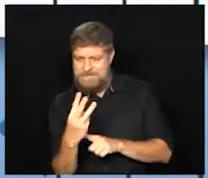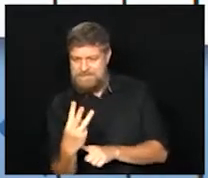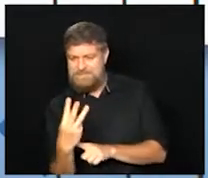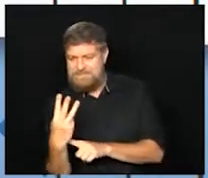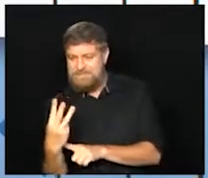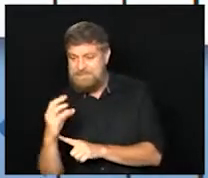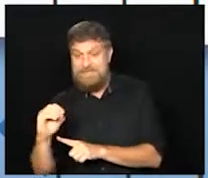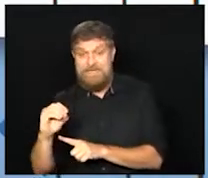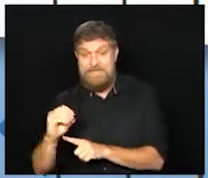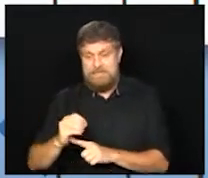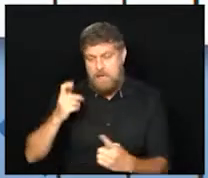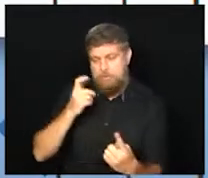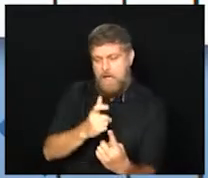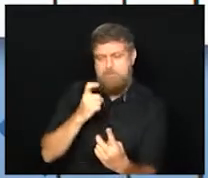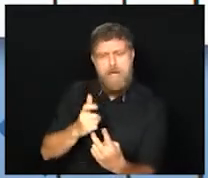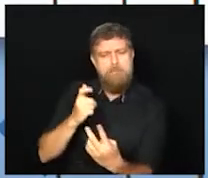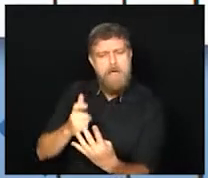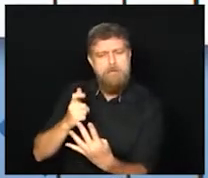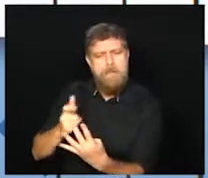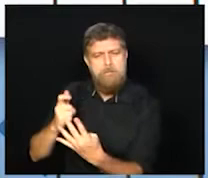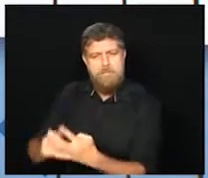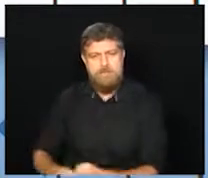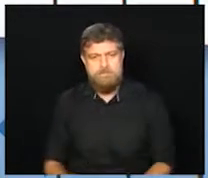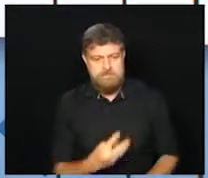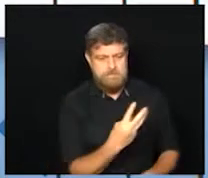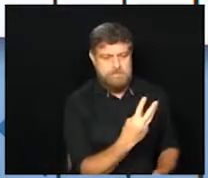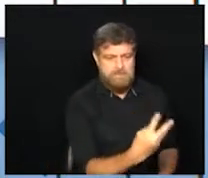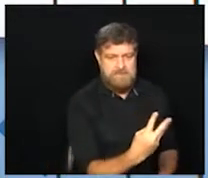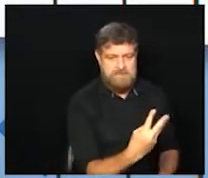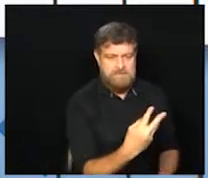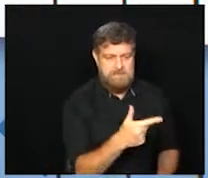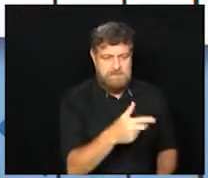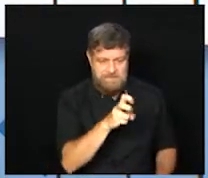1.138.330 doses de imunizantes, sendo que